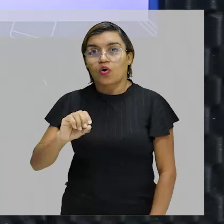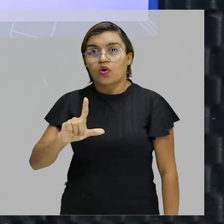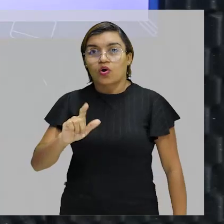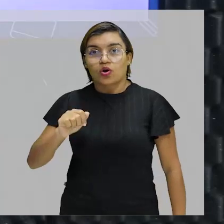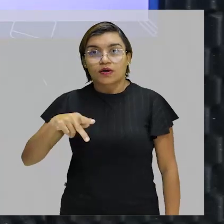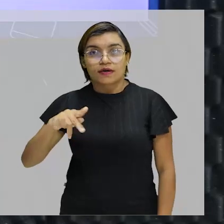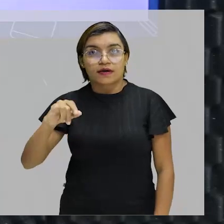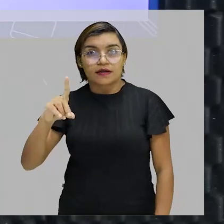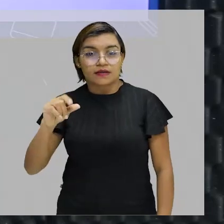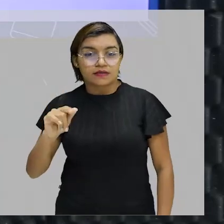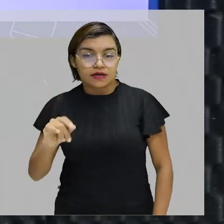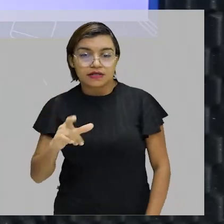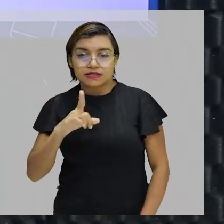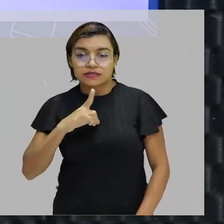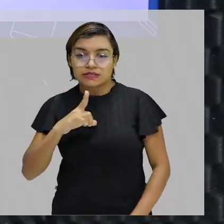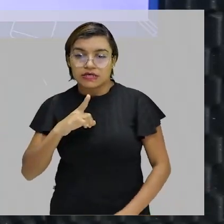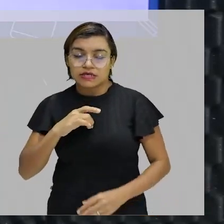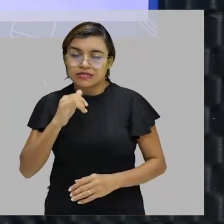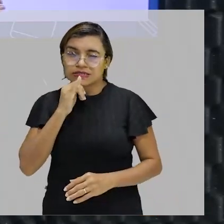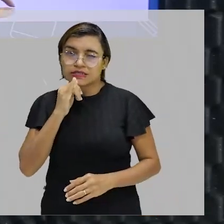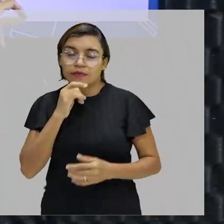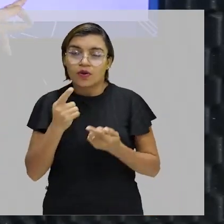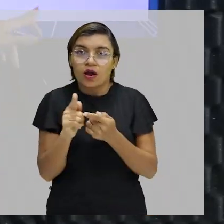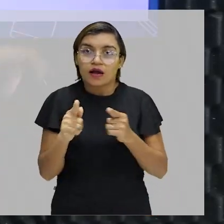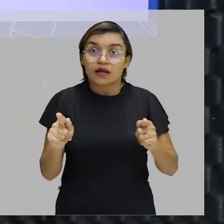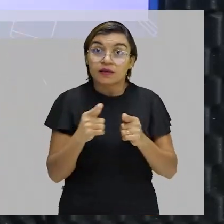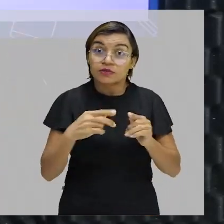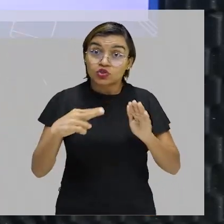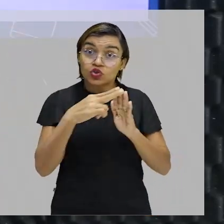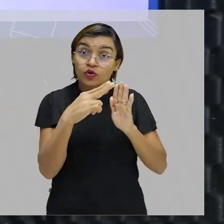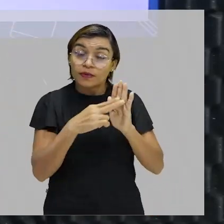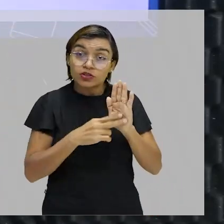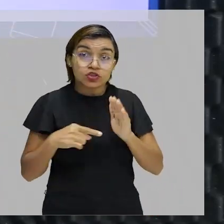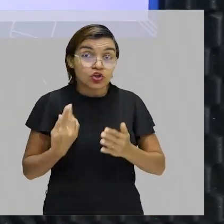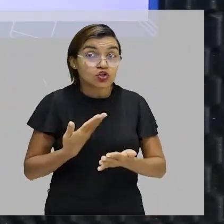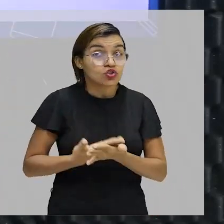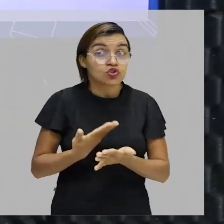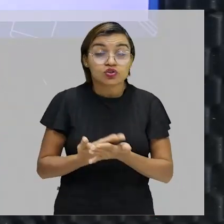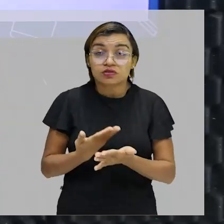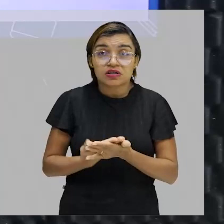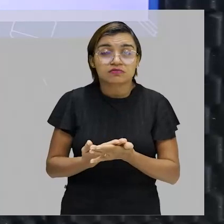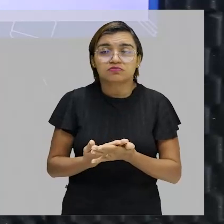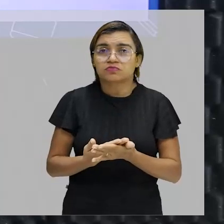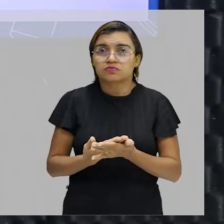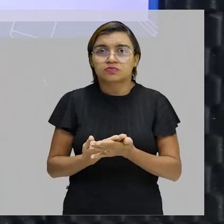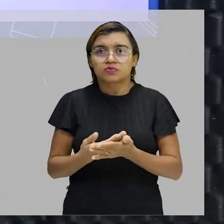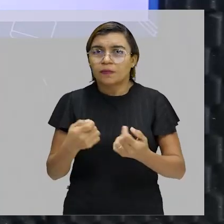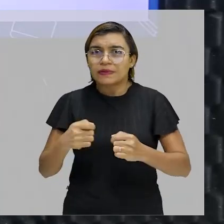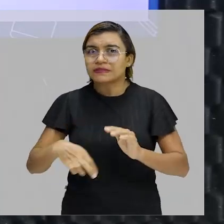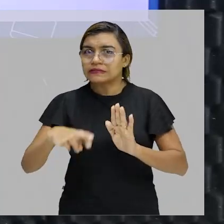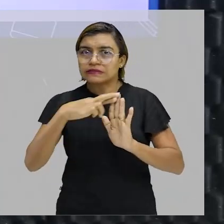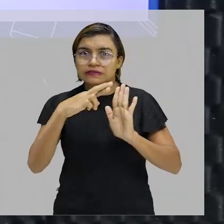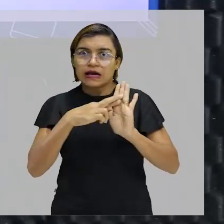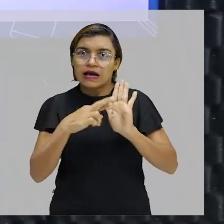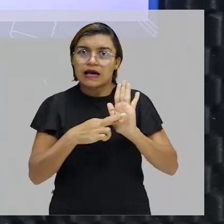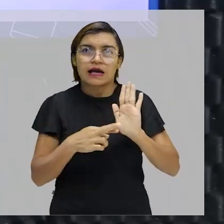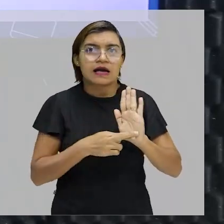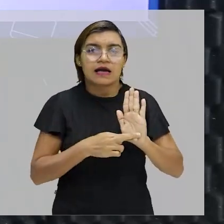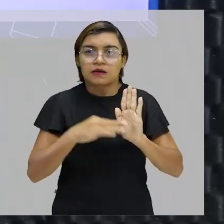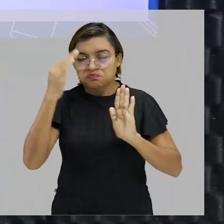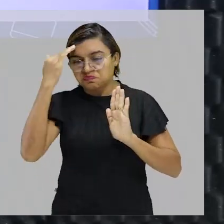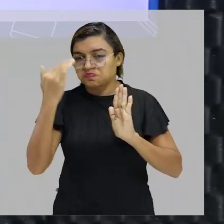não requer adequação dessa gramática normativa que nós estudamos. Não se sujeita a